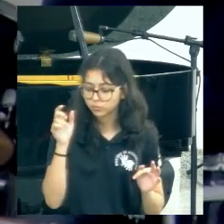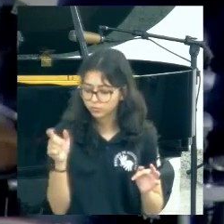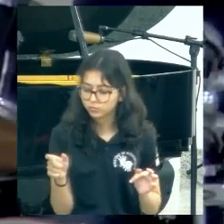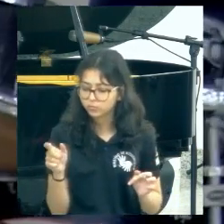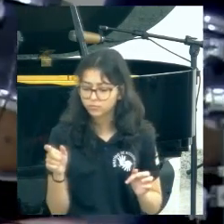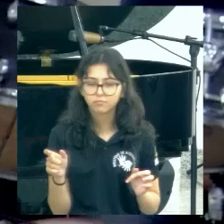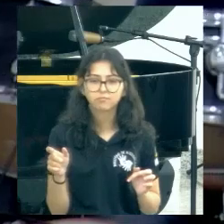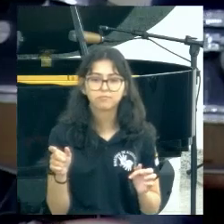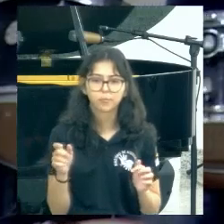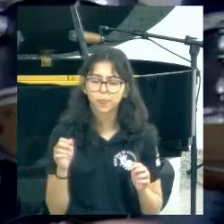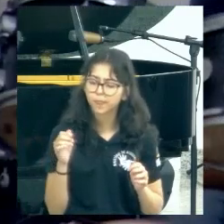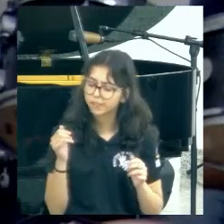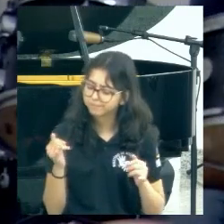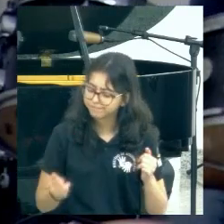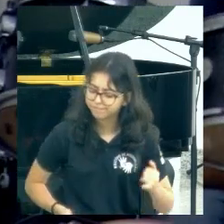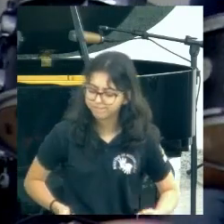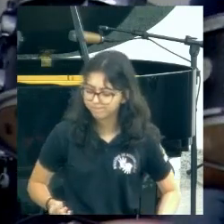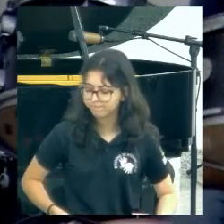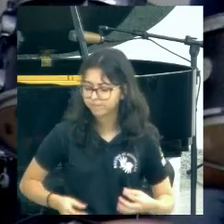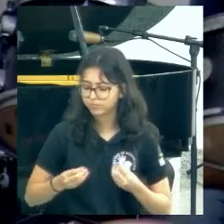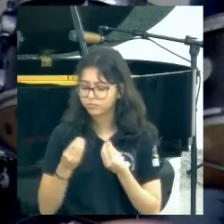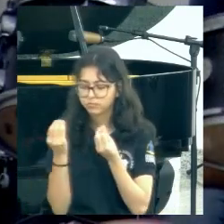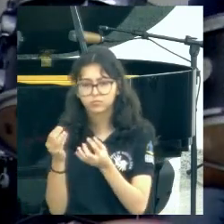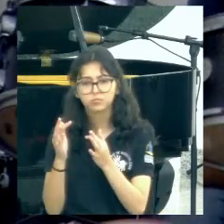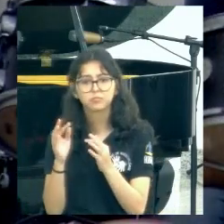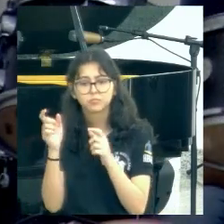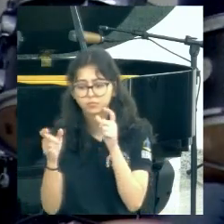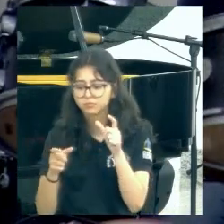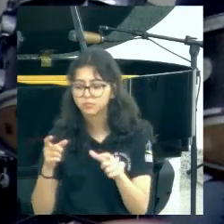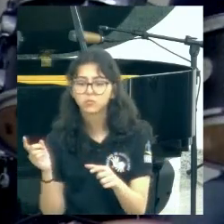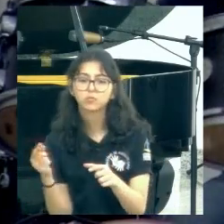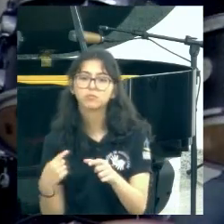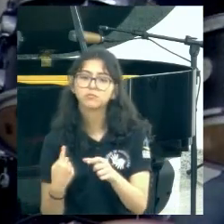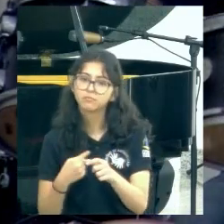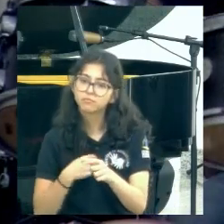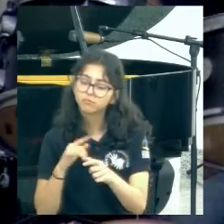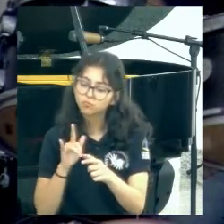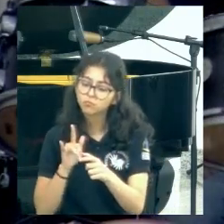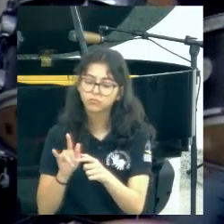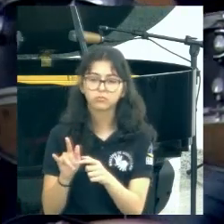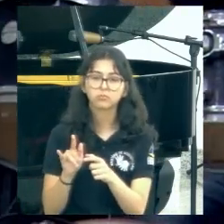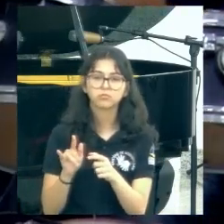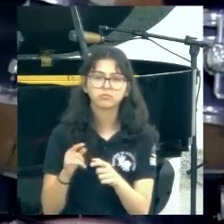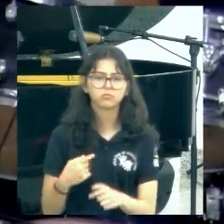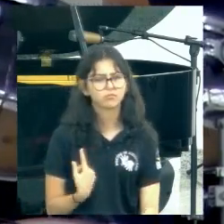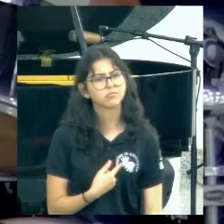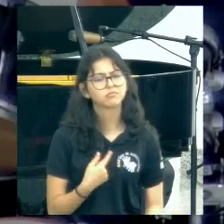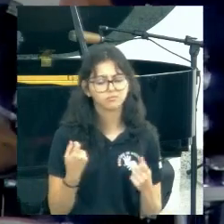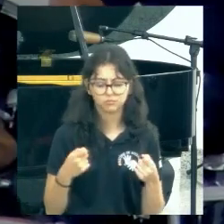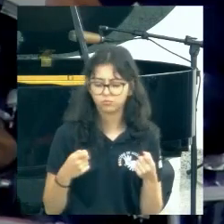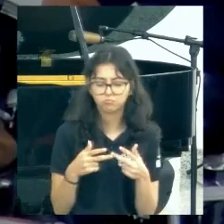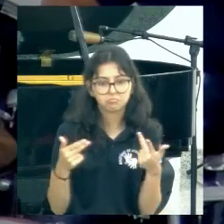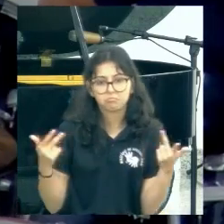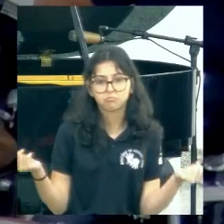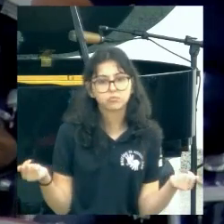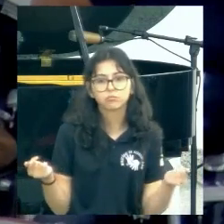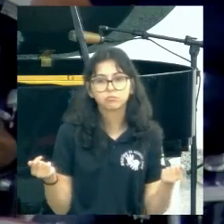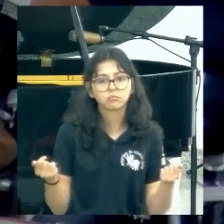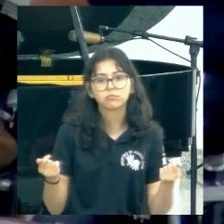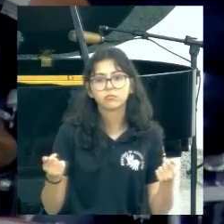será que nós precisamos de tanto mesmo? Será que a gente precisa de tanta coisa? Será que a gente precisa